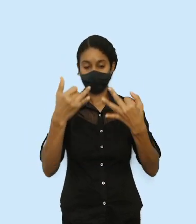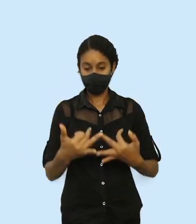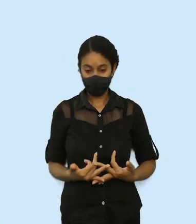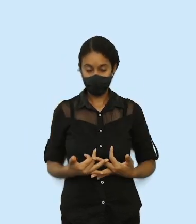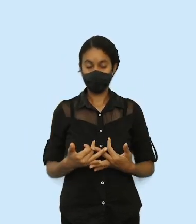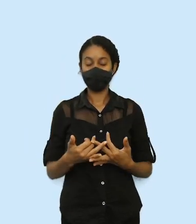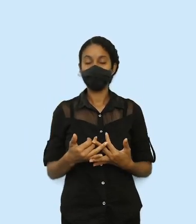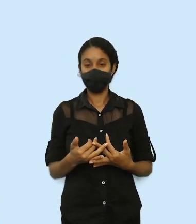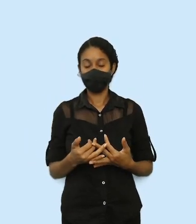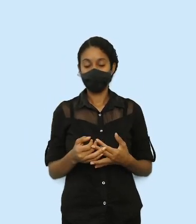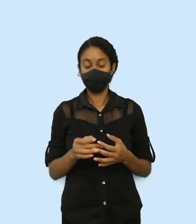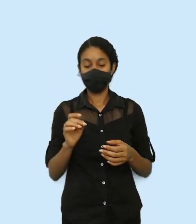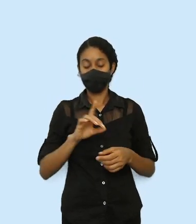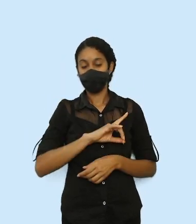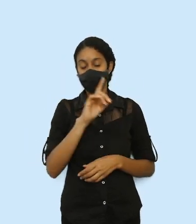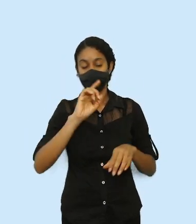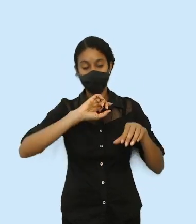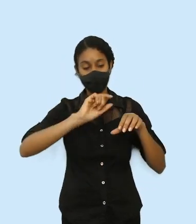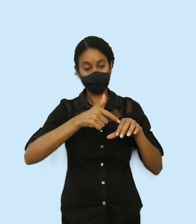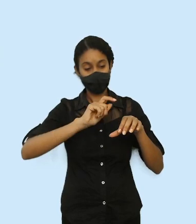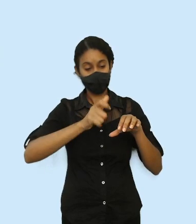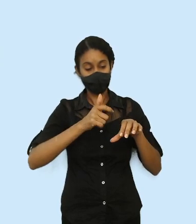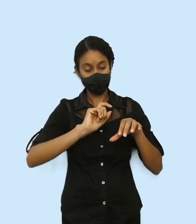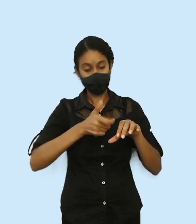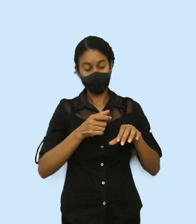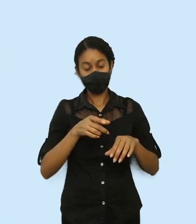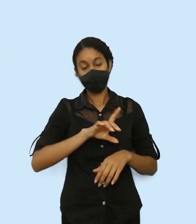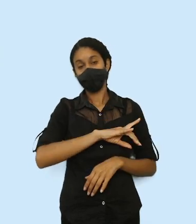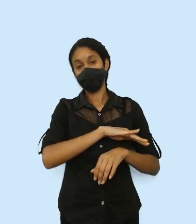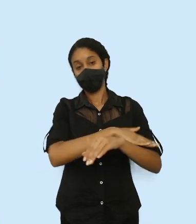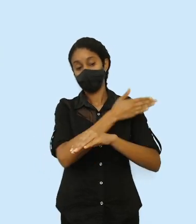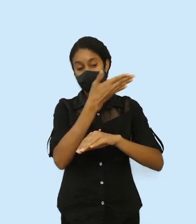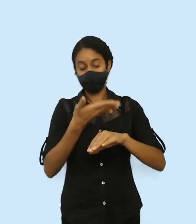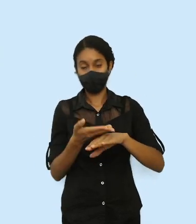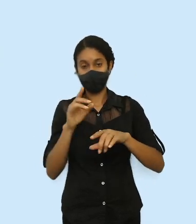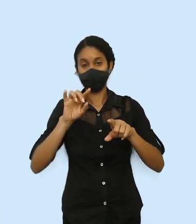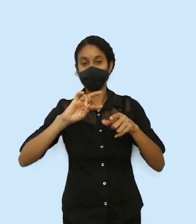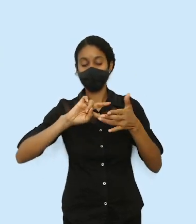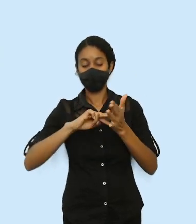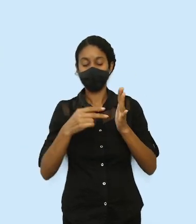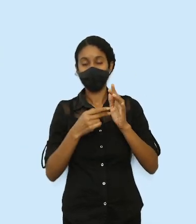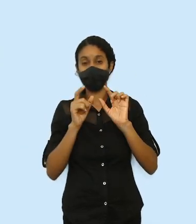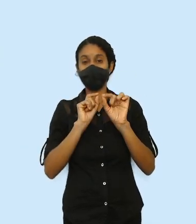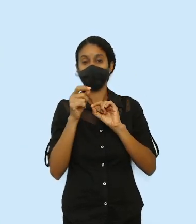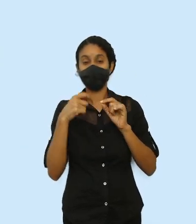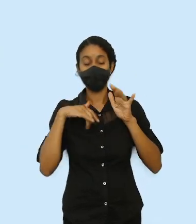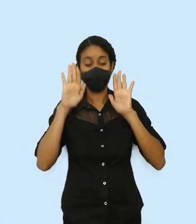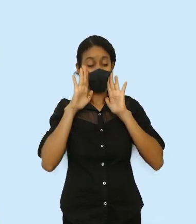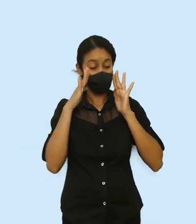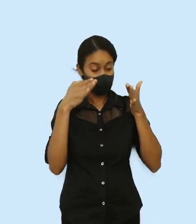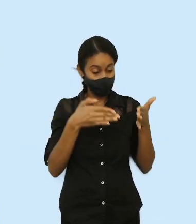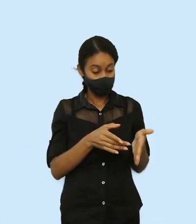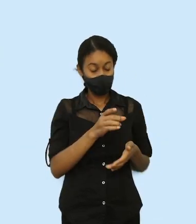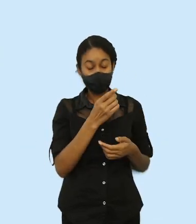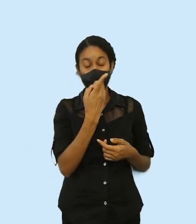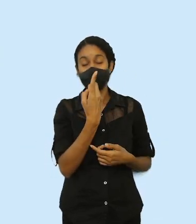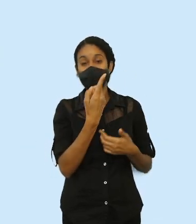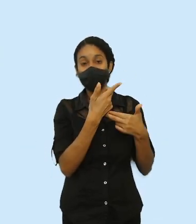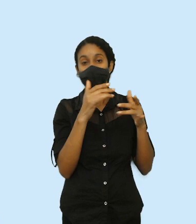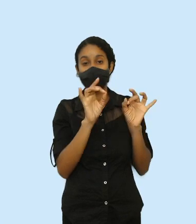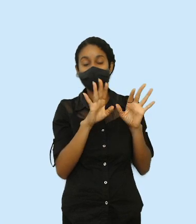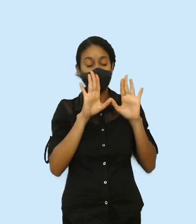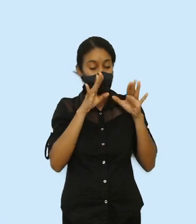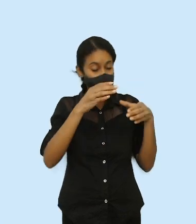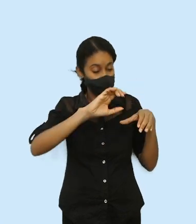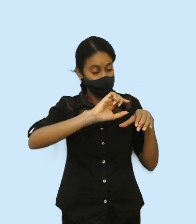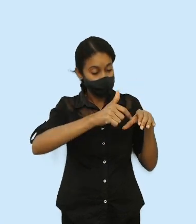colocando parafusos nessa placa, isso significa que eu vou focar a minha atenção em colocar parafusos